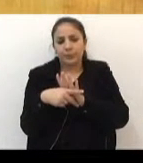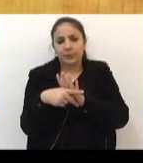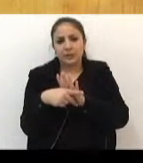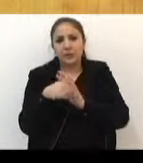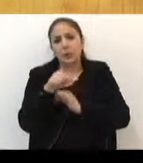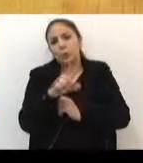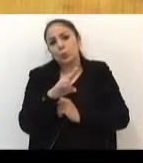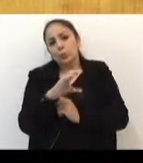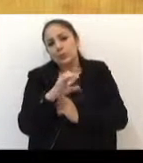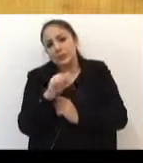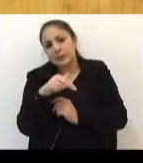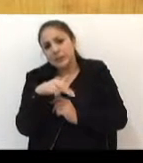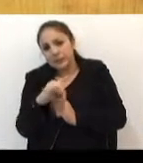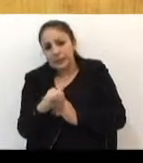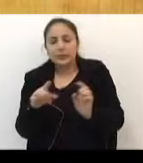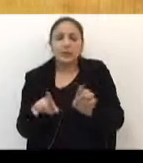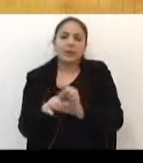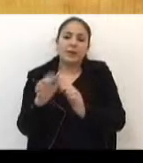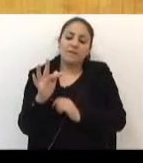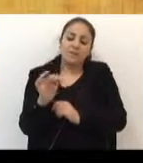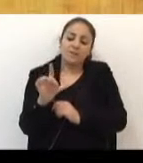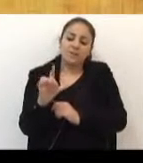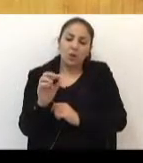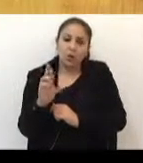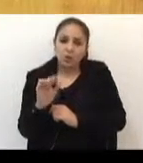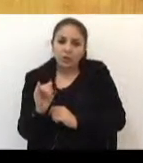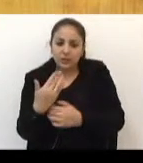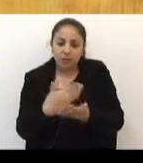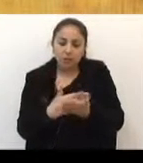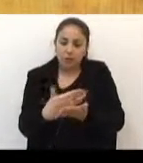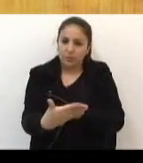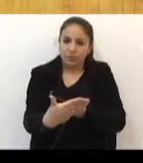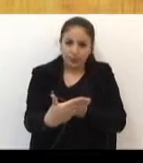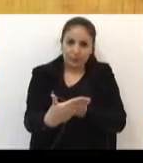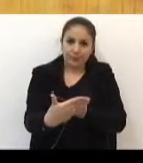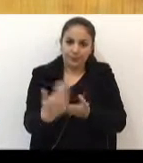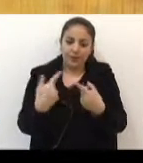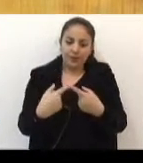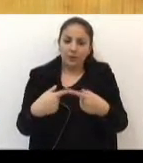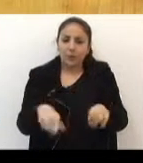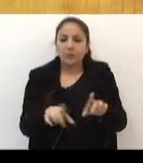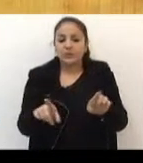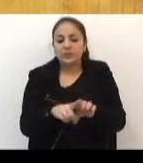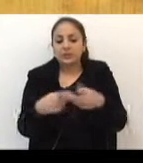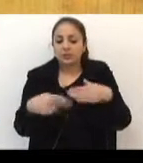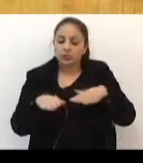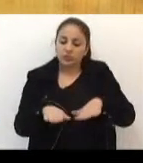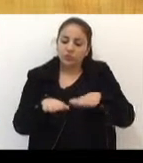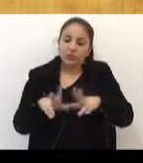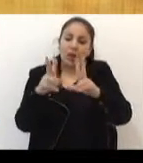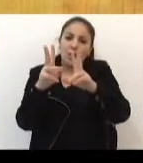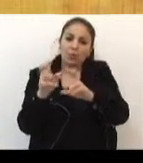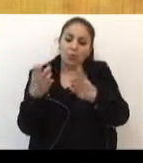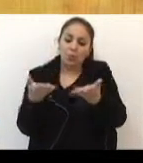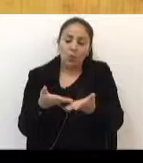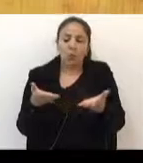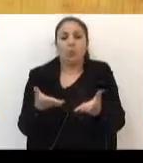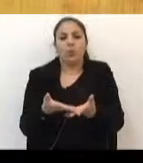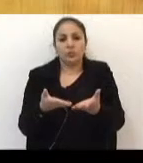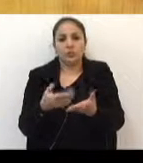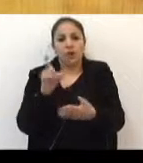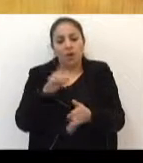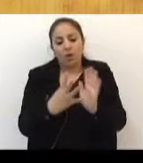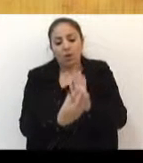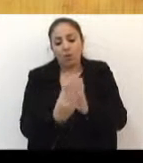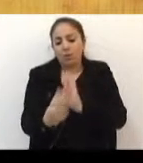Mussini e o Florim, né? Deram o pontapé inicial para esse desfile temático e hoje é